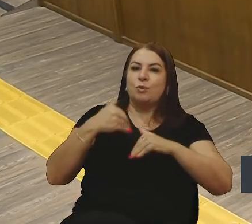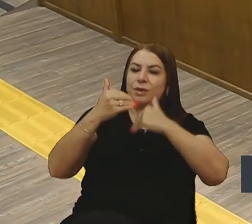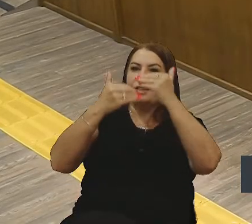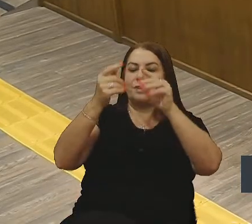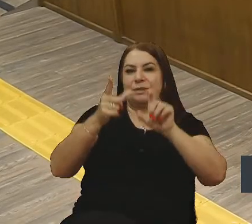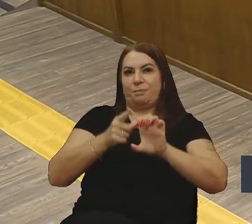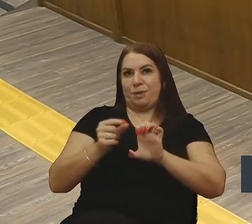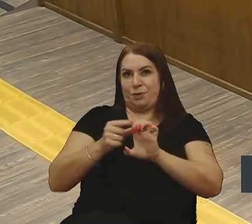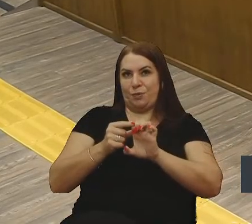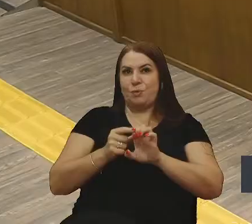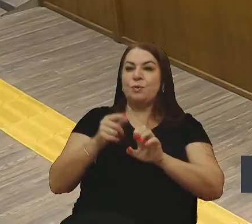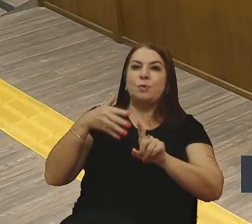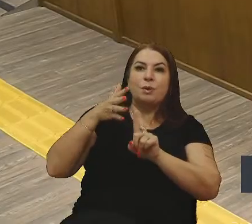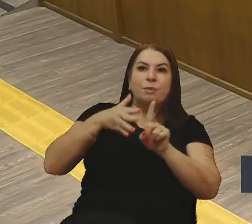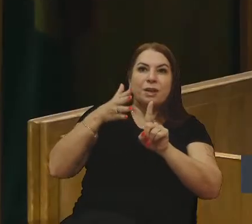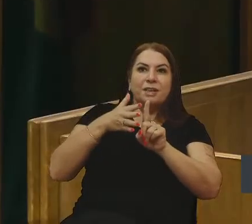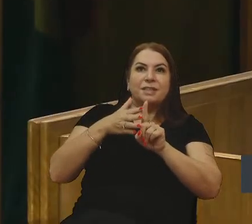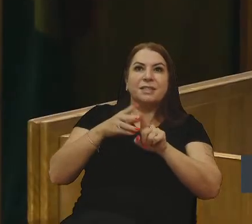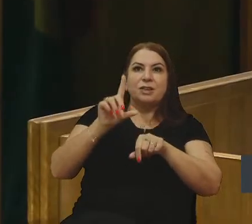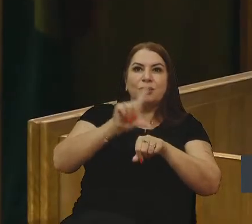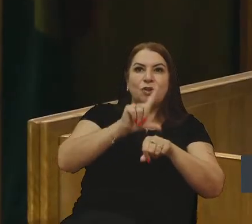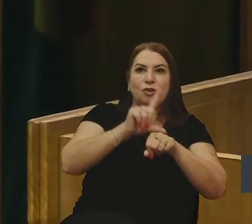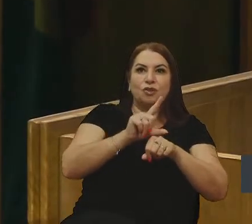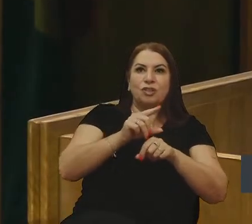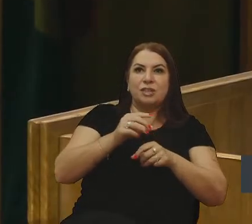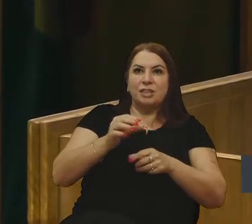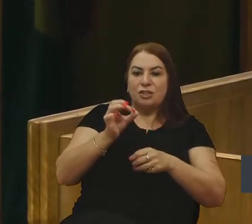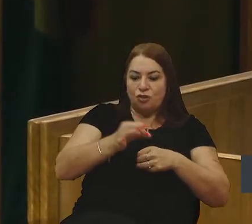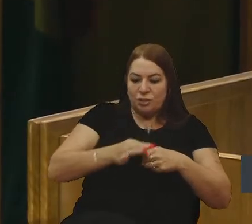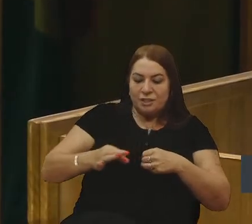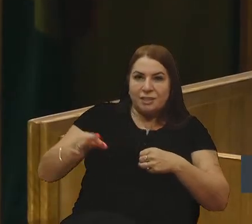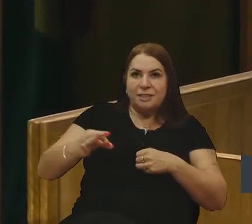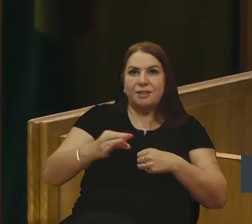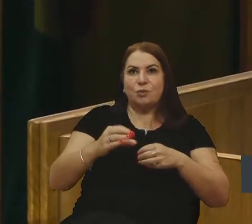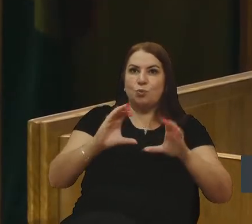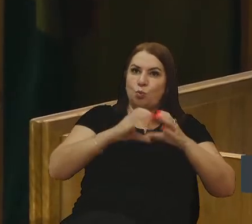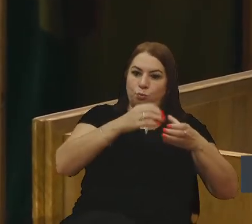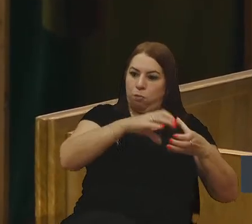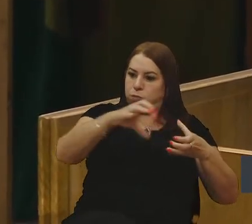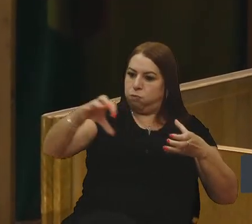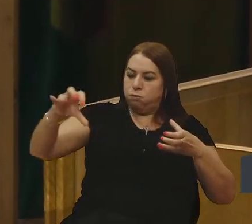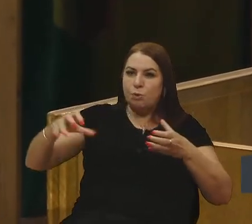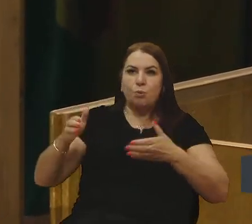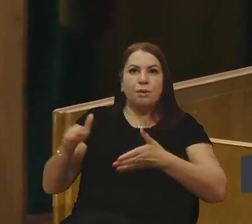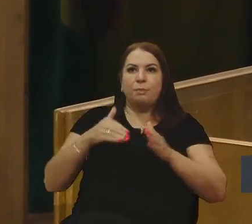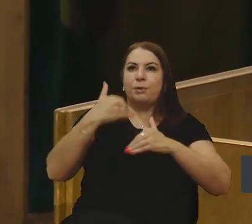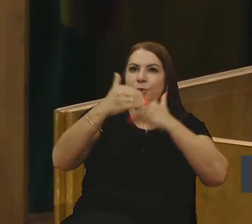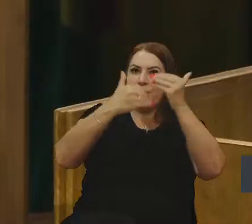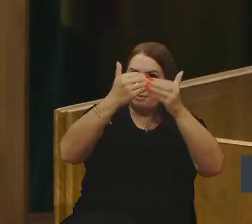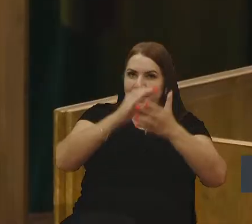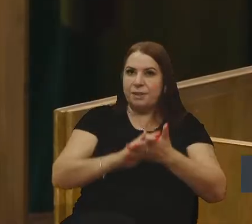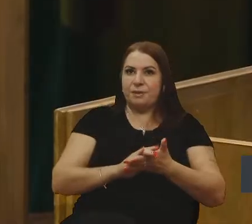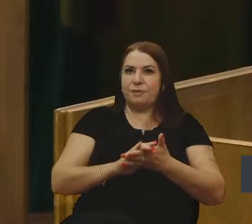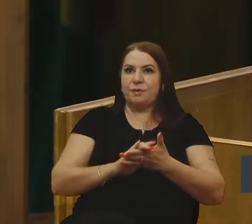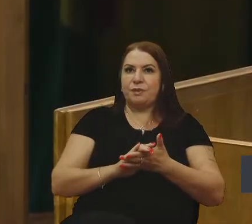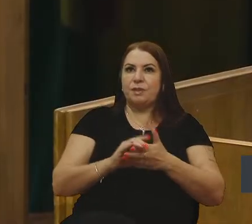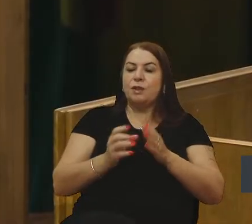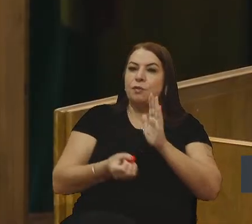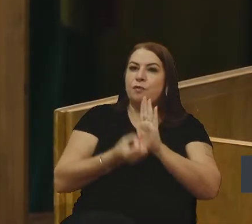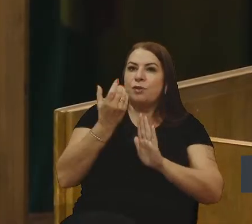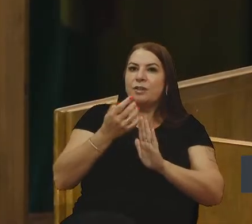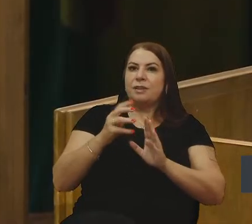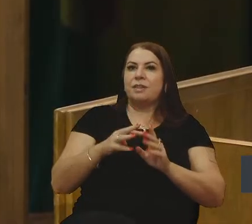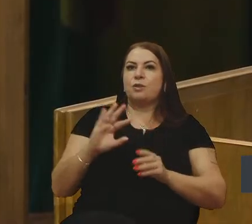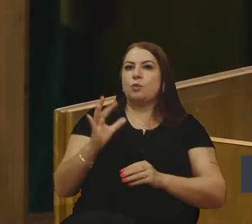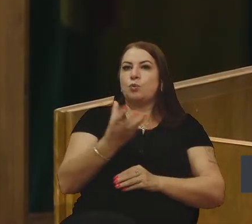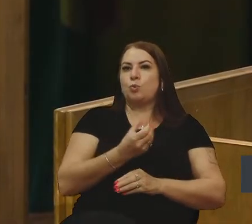Empreendedor, com a palestra De Lojinha de Grãos, a rede de franquias, o caminho do crescimento, do fundador da rede